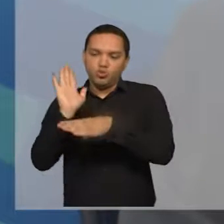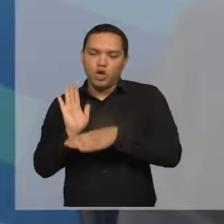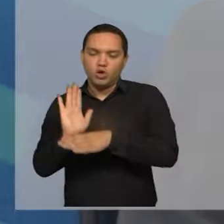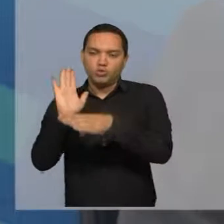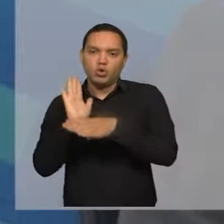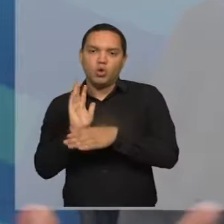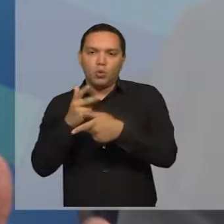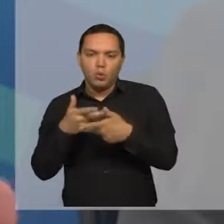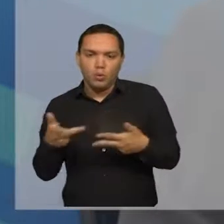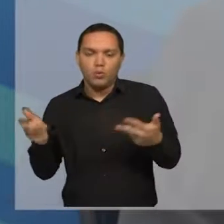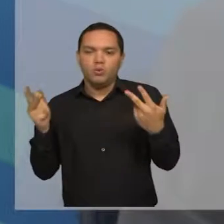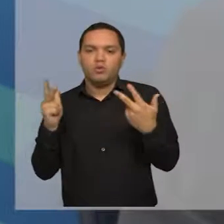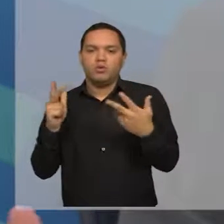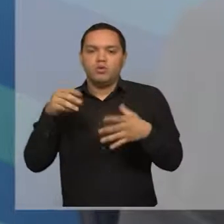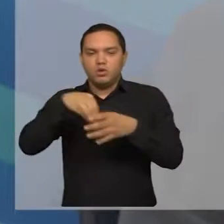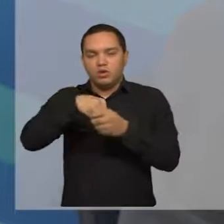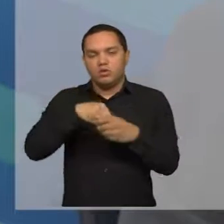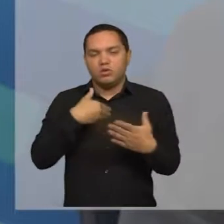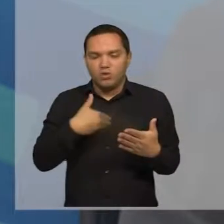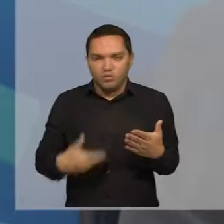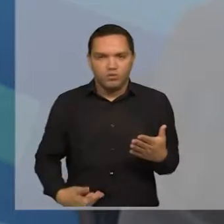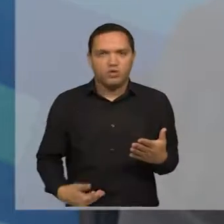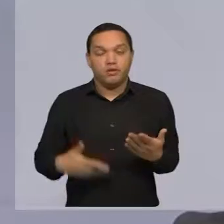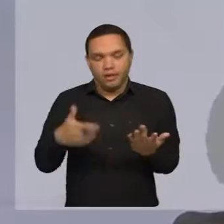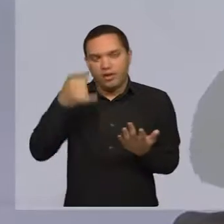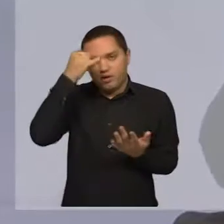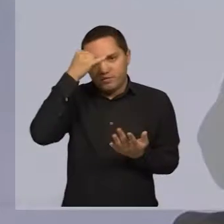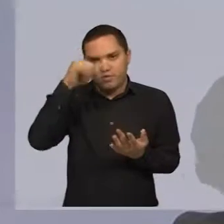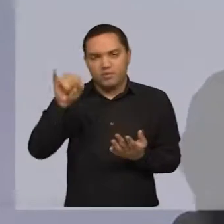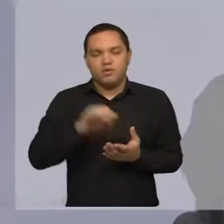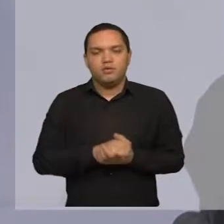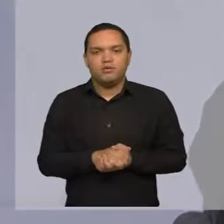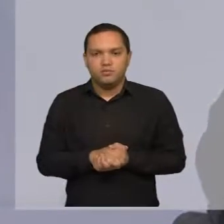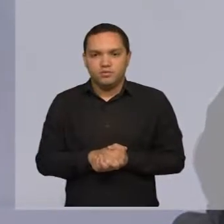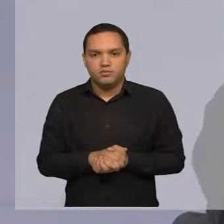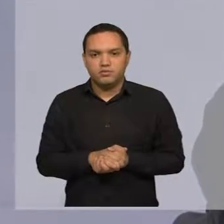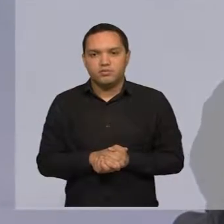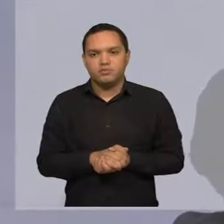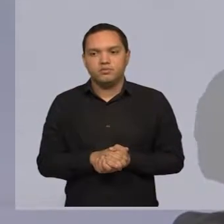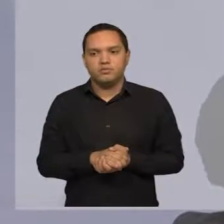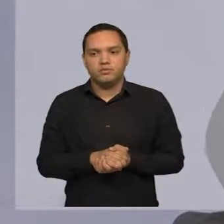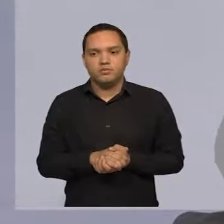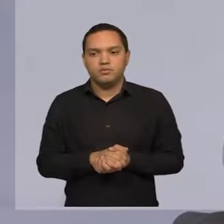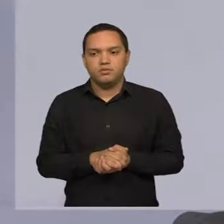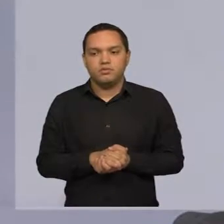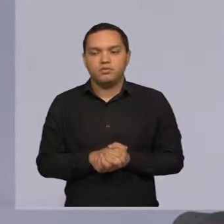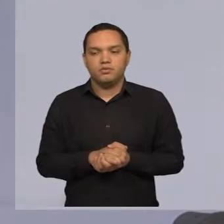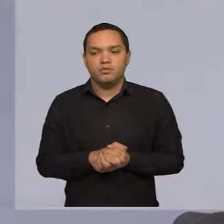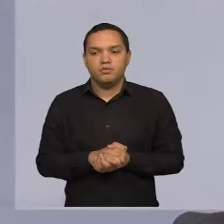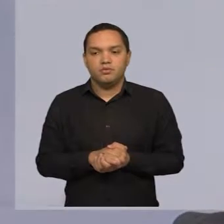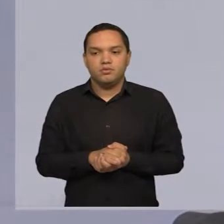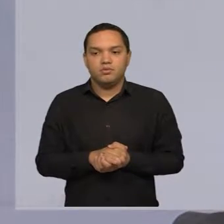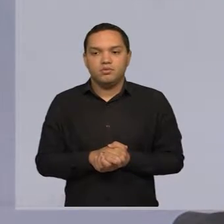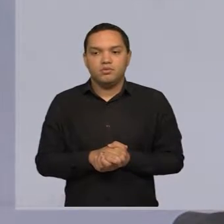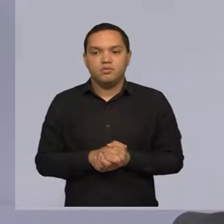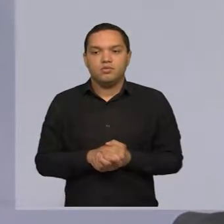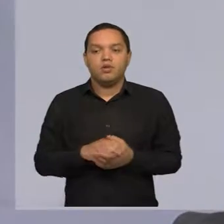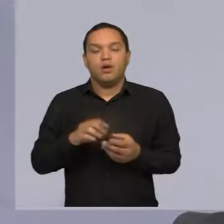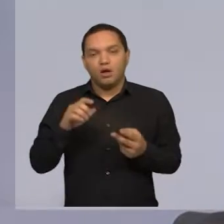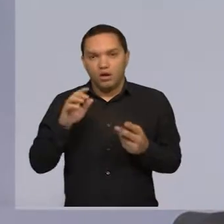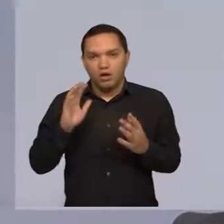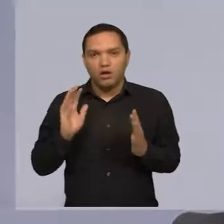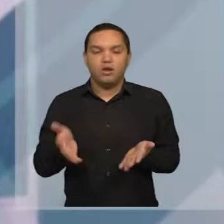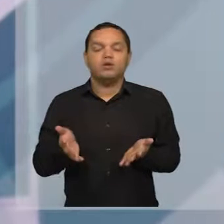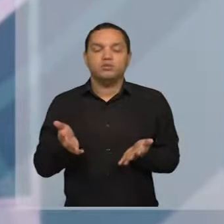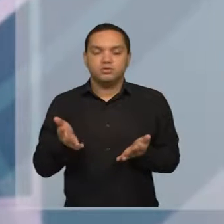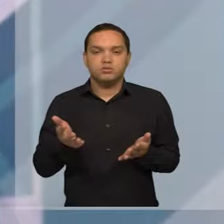né, facilidades dentro do governo, enfim, para prestar serviço, essa série de coisas. Essa foi uma outra medida